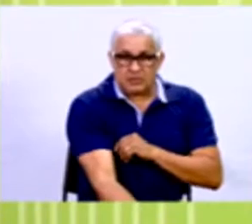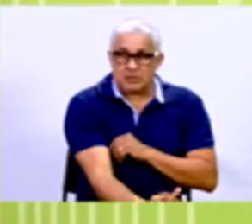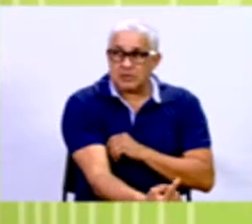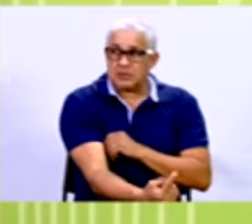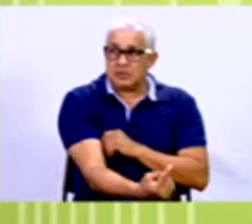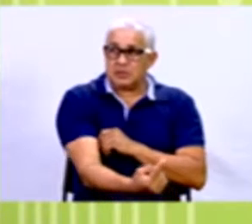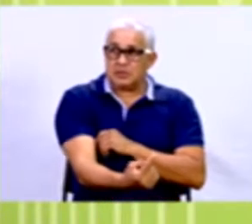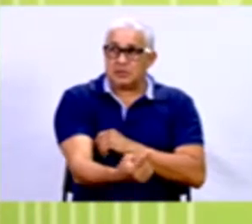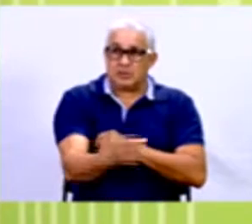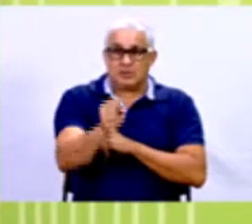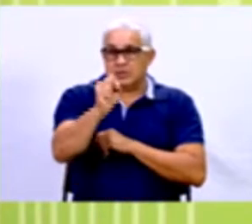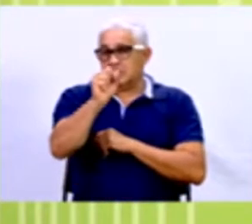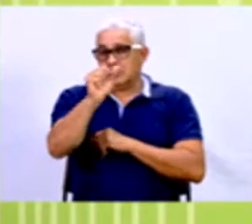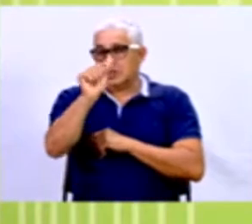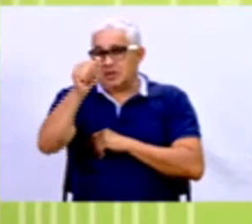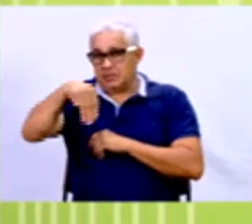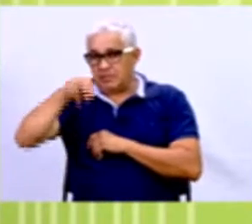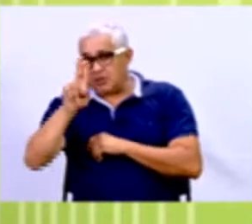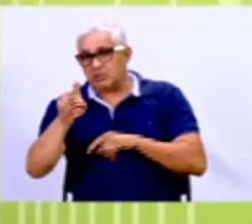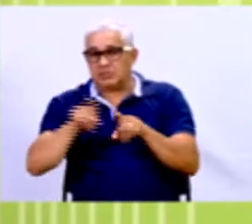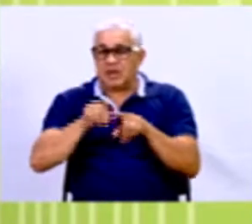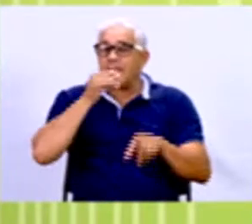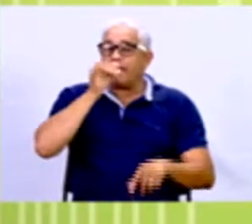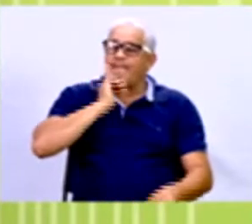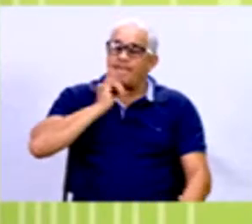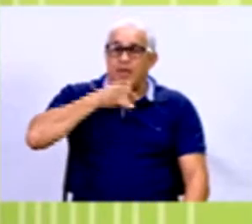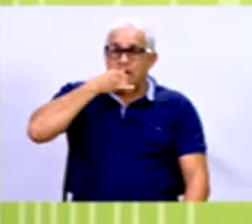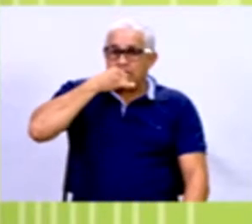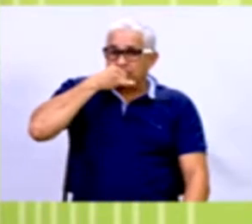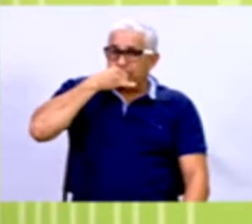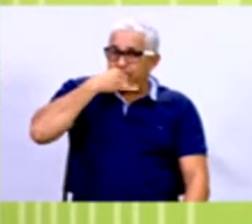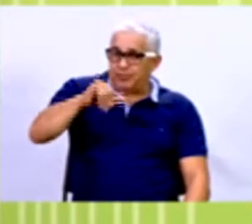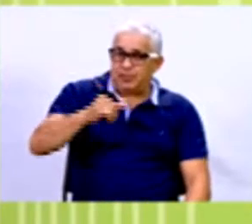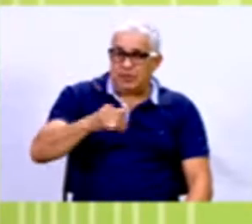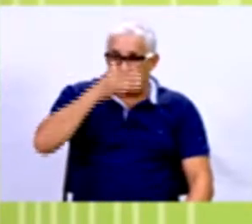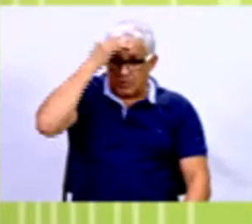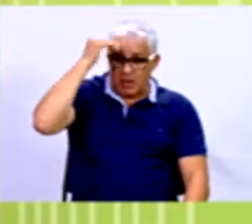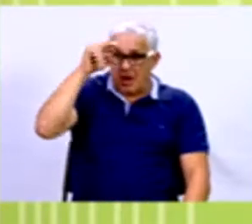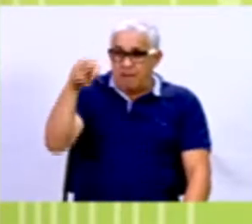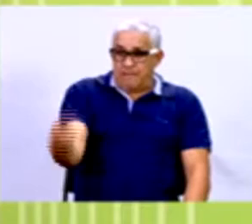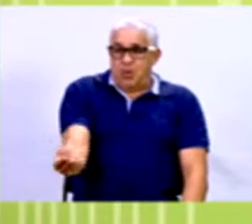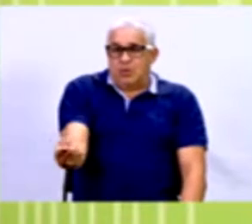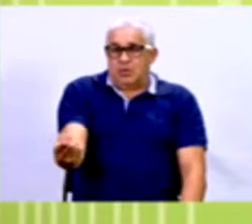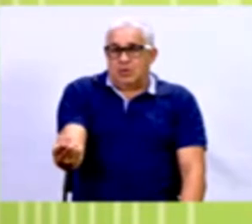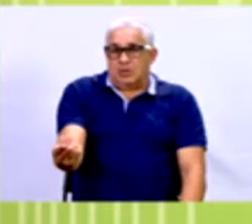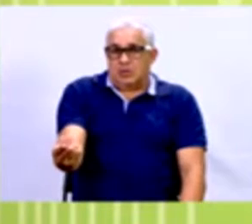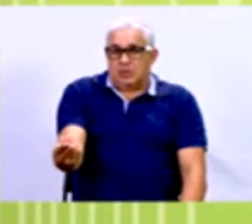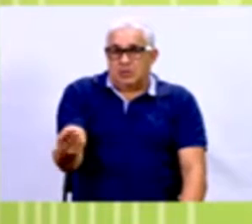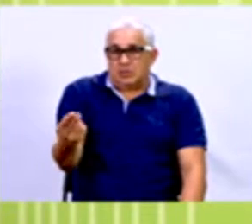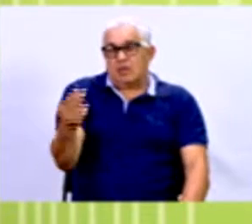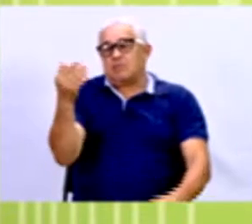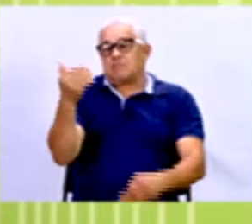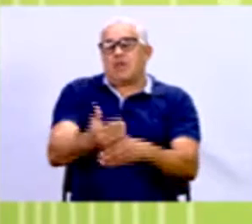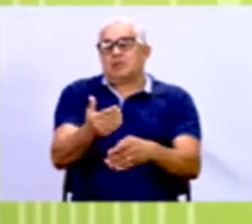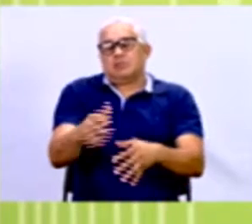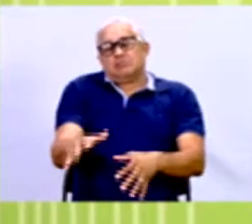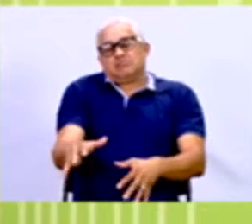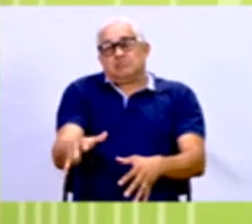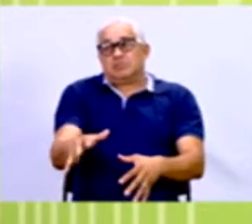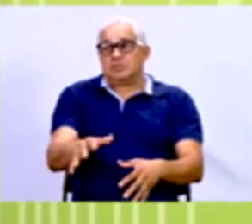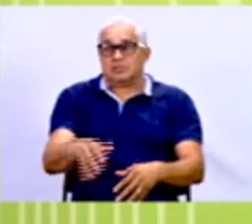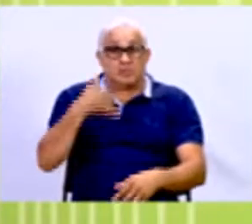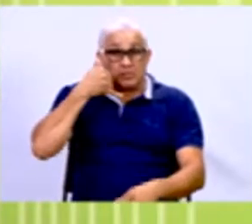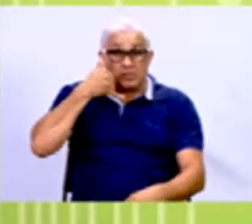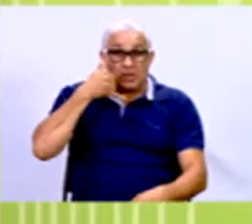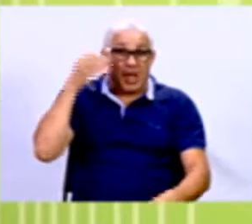seja SAMU, seja, de repente, levou um choque elétrico, por exemplo, a vítima está ali desmaiada, porque sofreu um choque, enfim. Liga